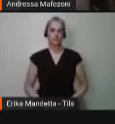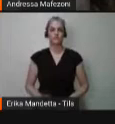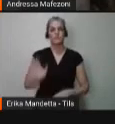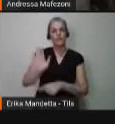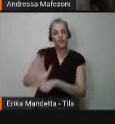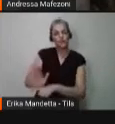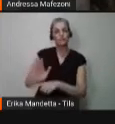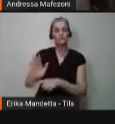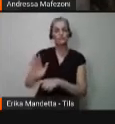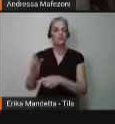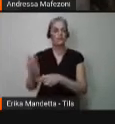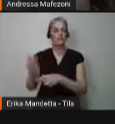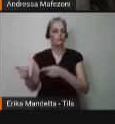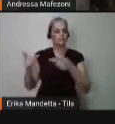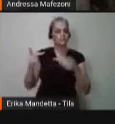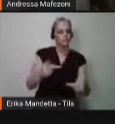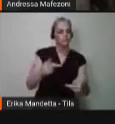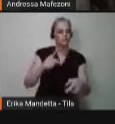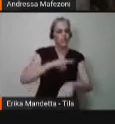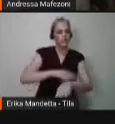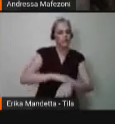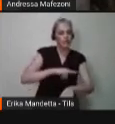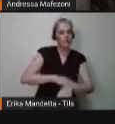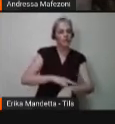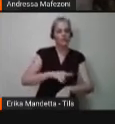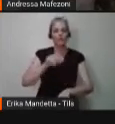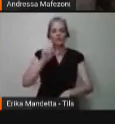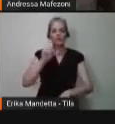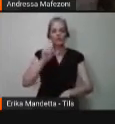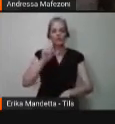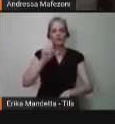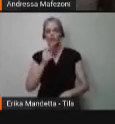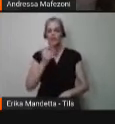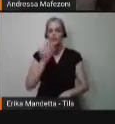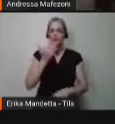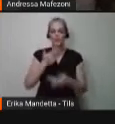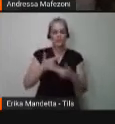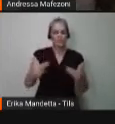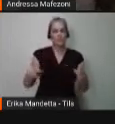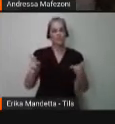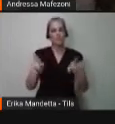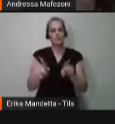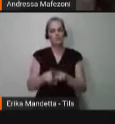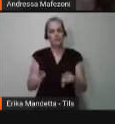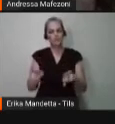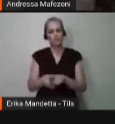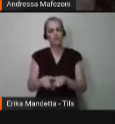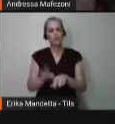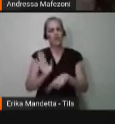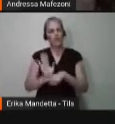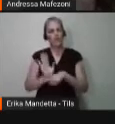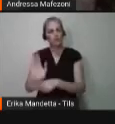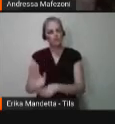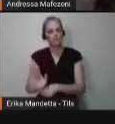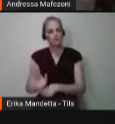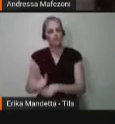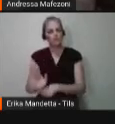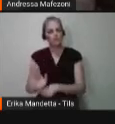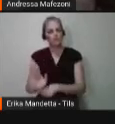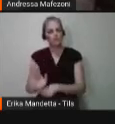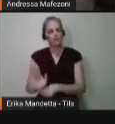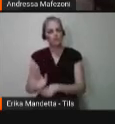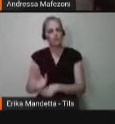dos estudantes, mas também às necessidades pedagógicas desses estudantes,